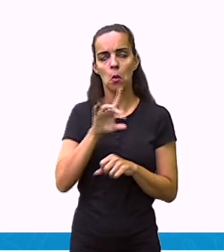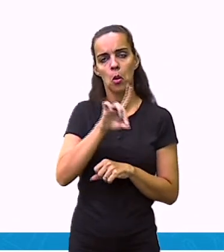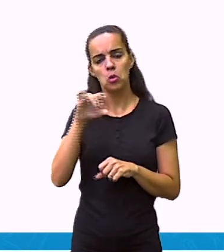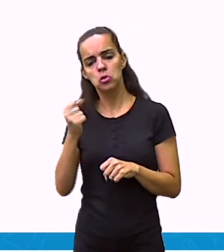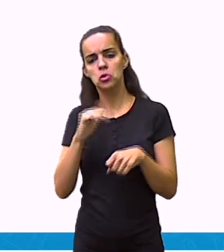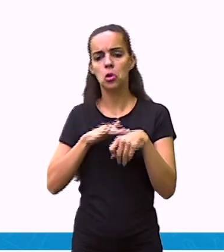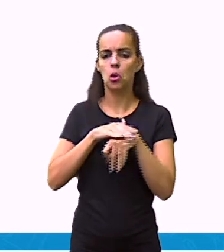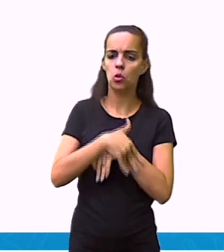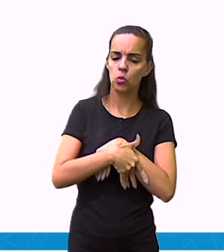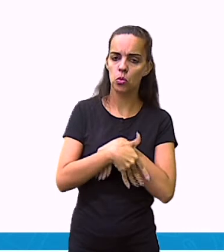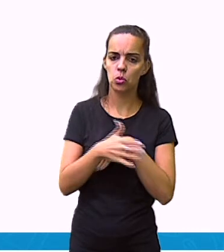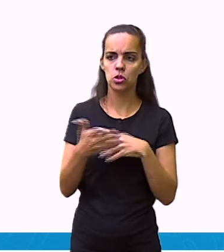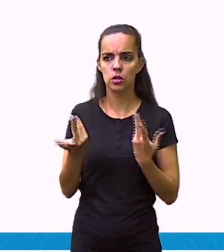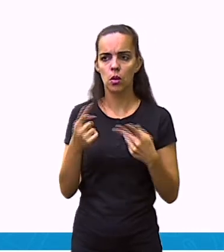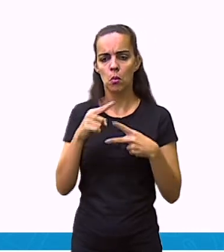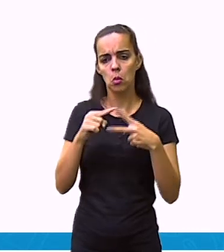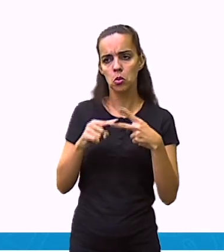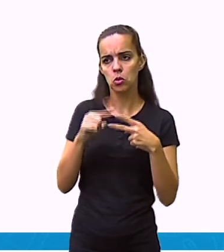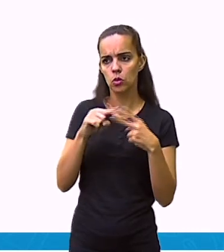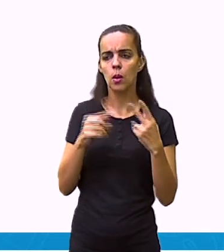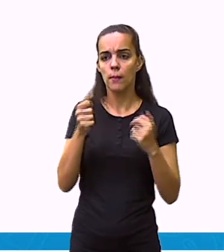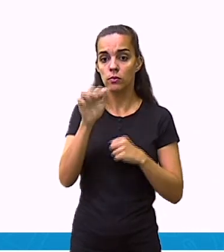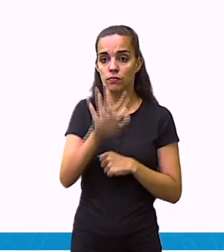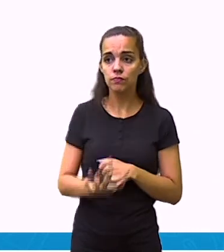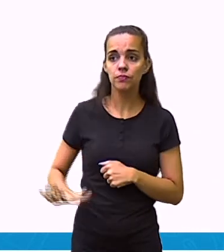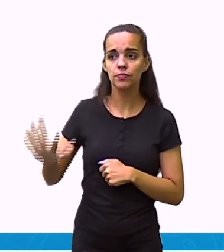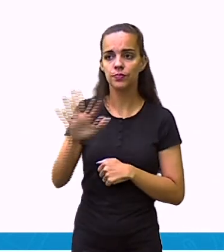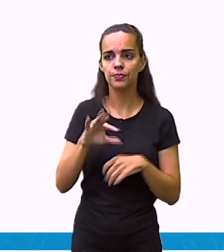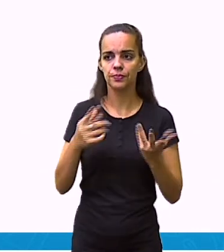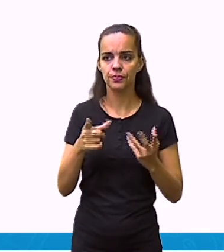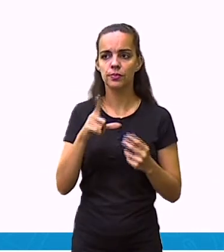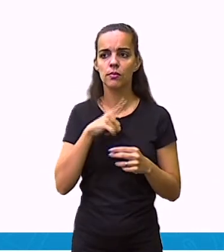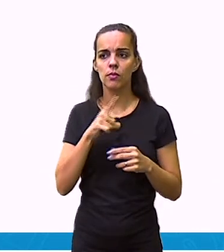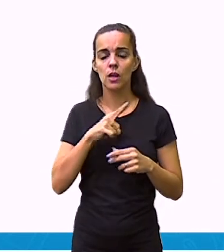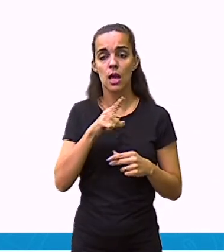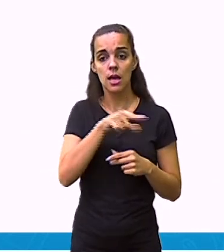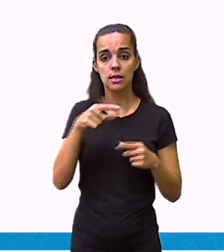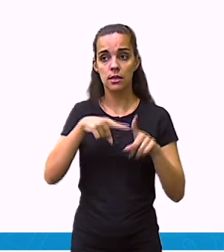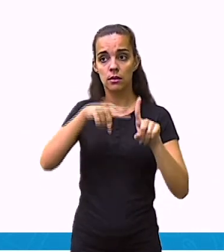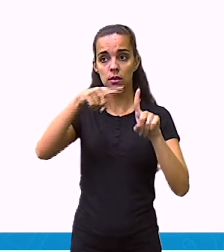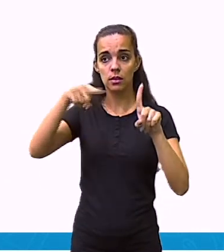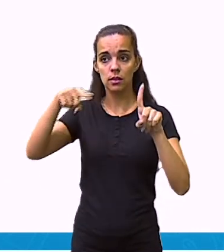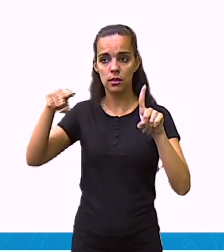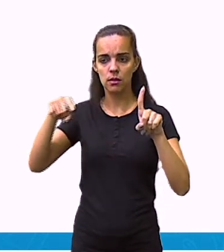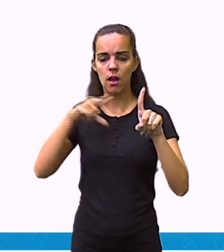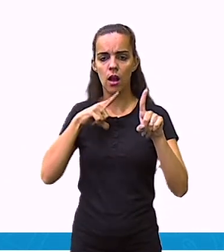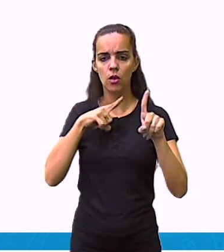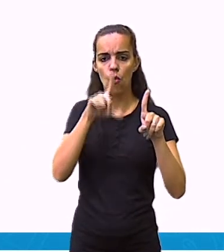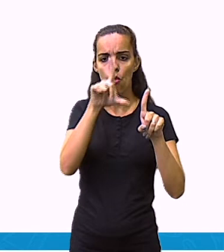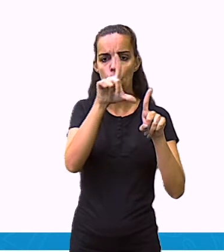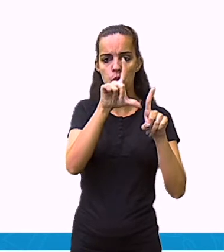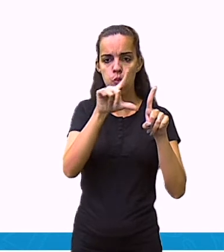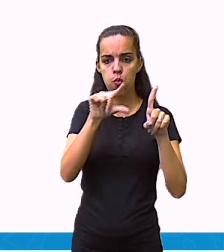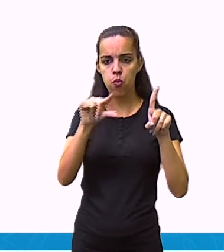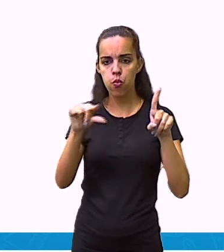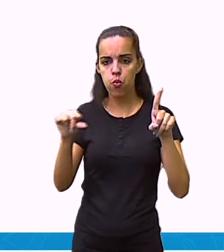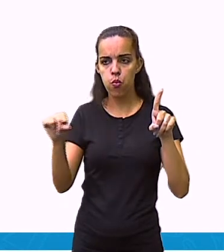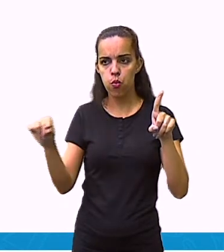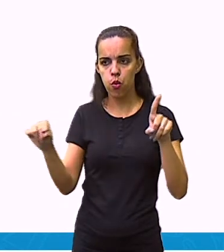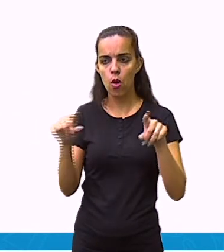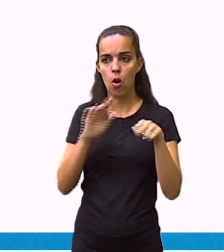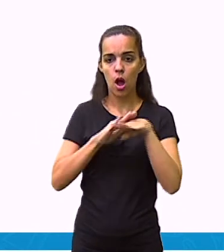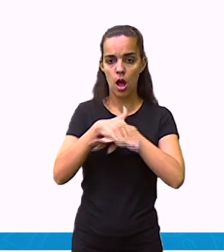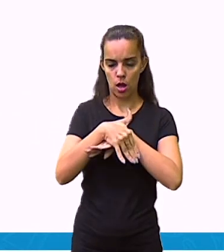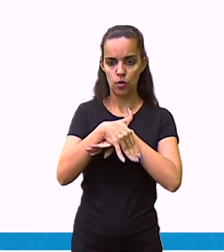ou durante a noite. Mas de forma geral, a temperatura tende a reduzir durante a noite